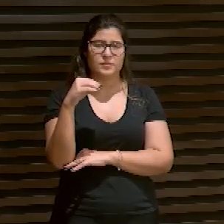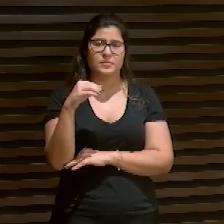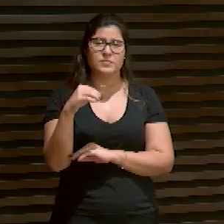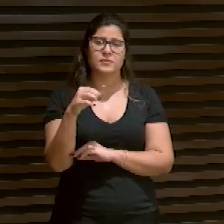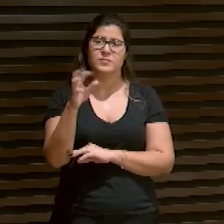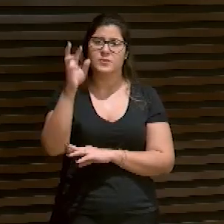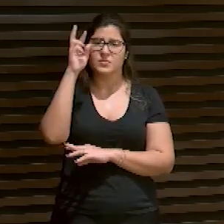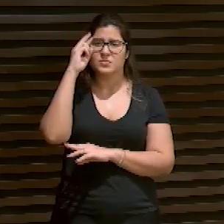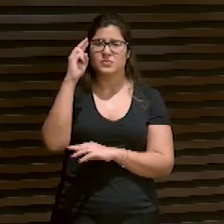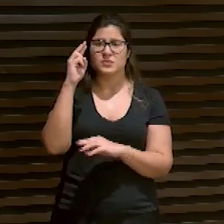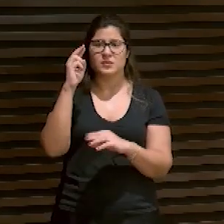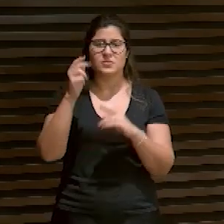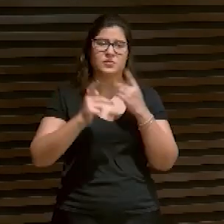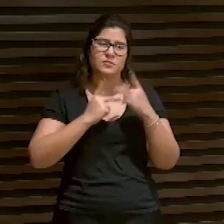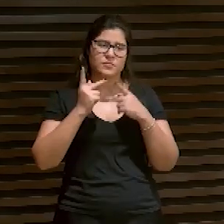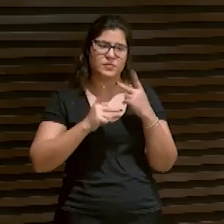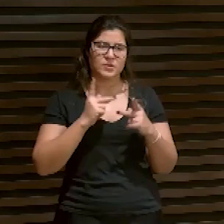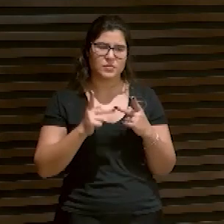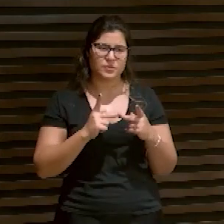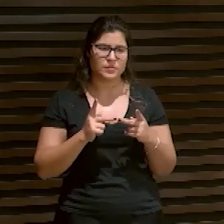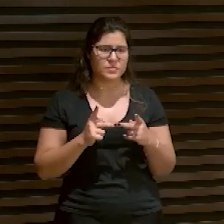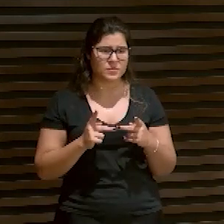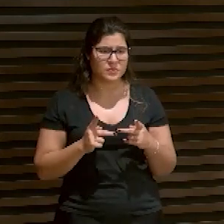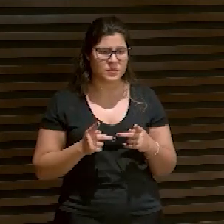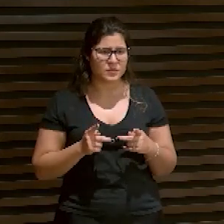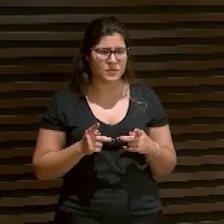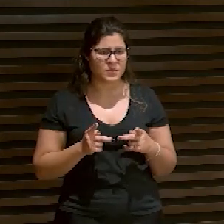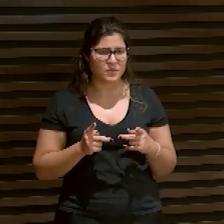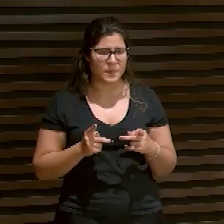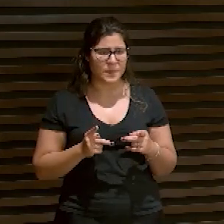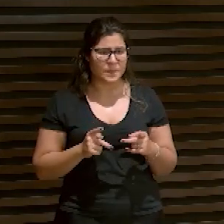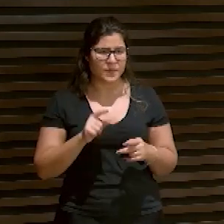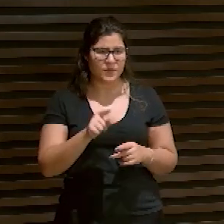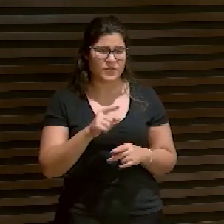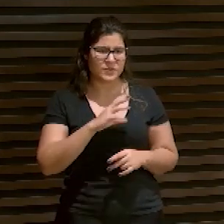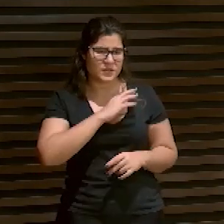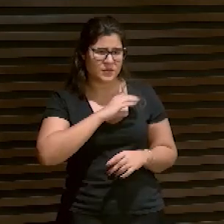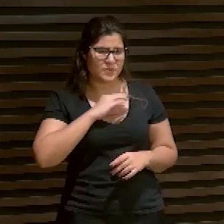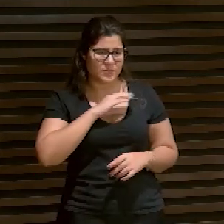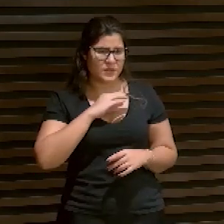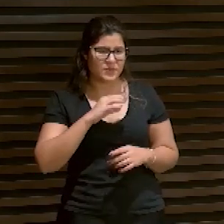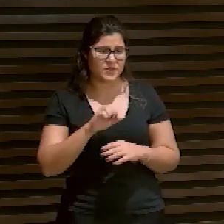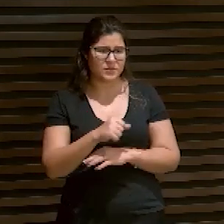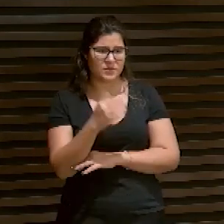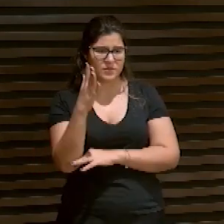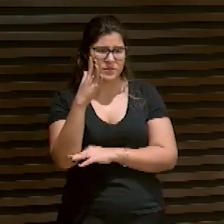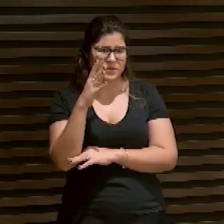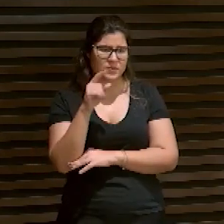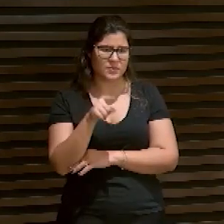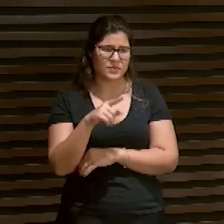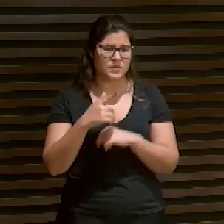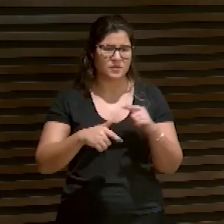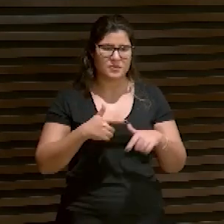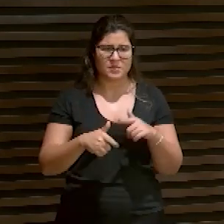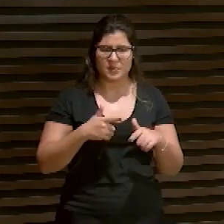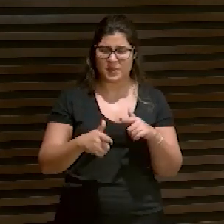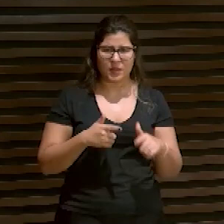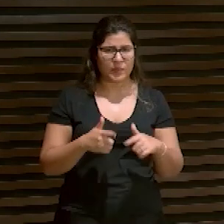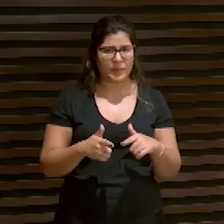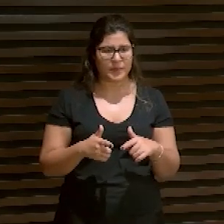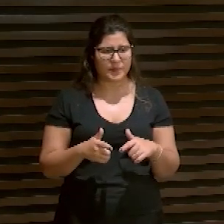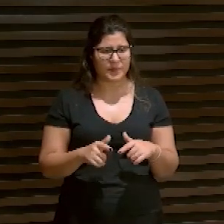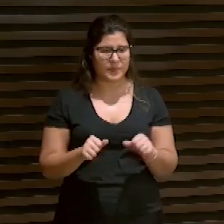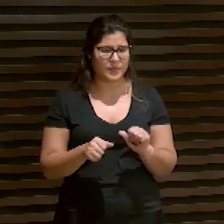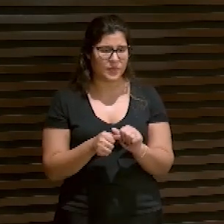tens compaixão da planta que não te custou trabalho, a qual não fizeste crescer, que numa noite nasceu e numa noite